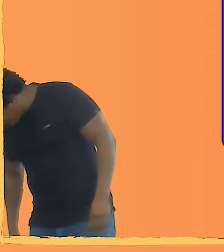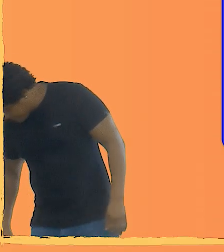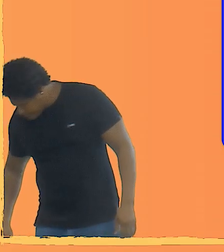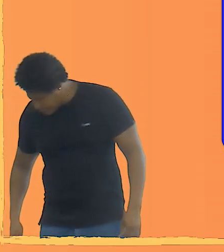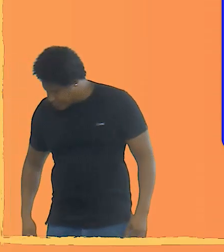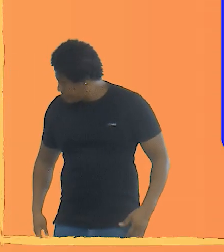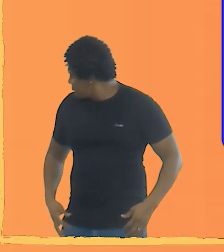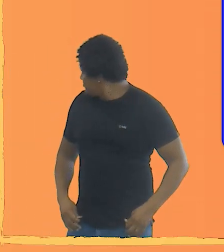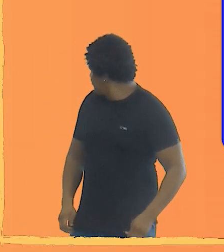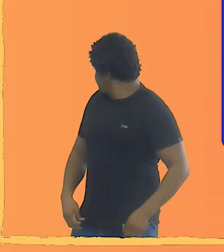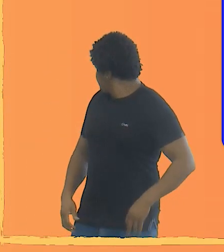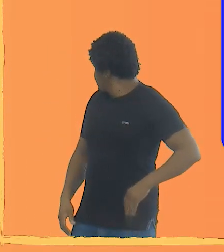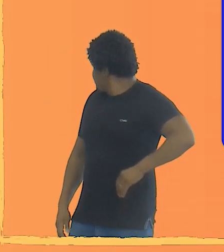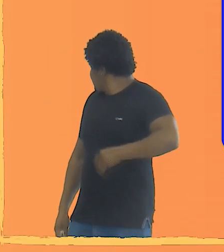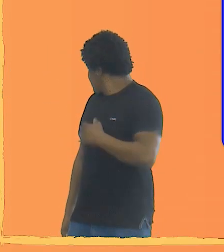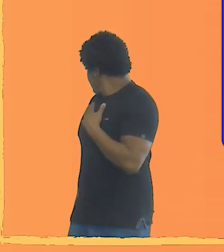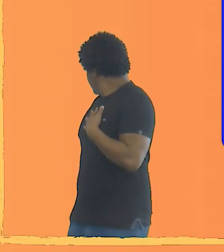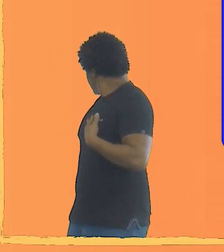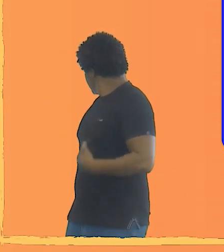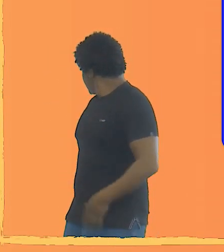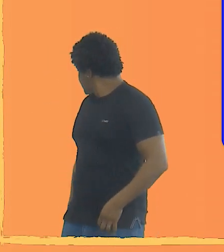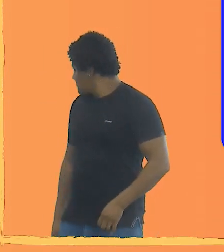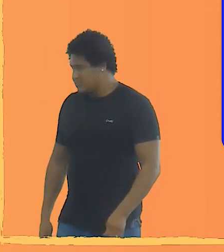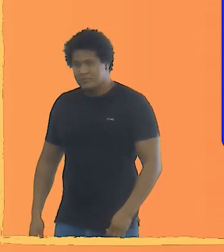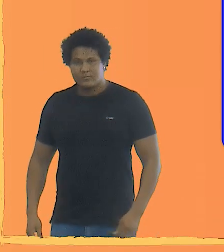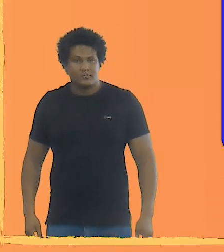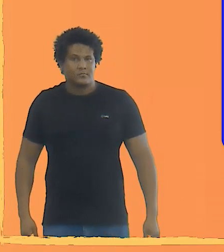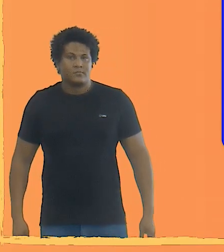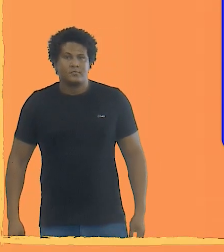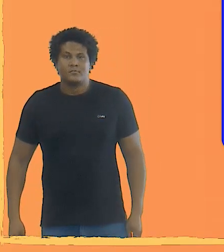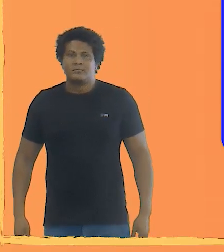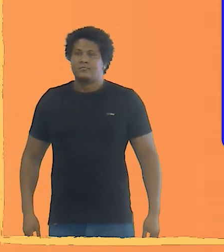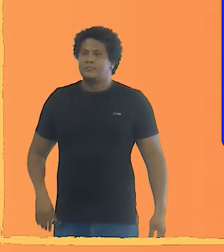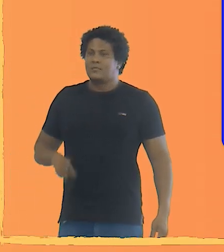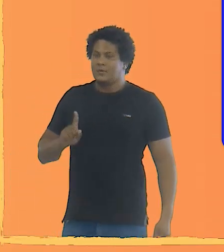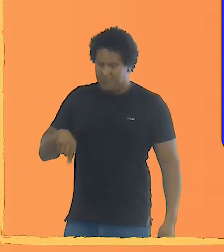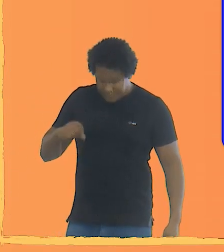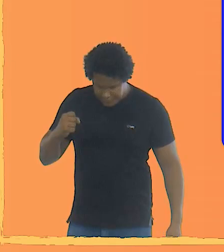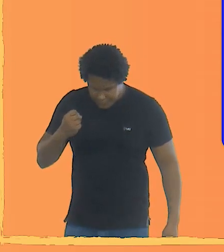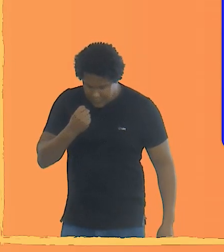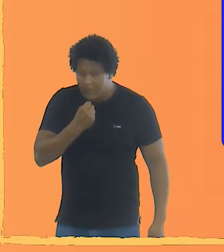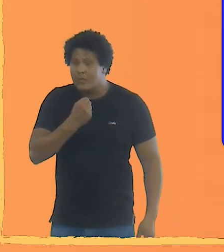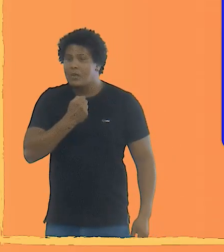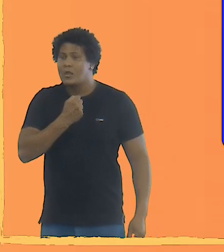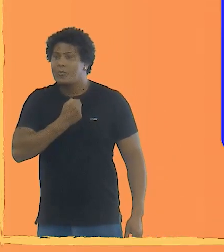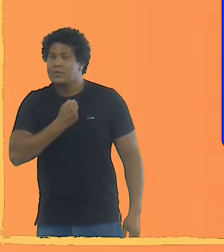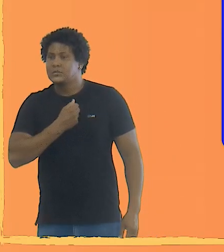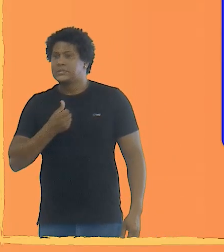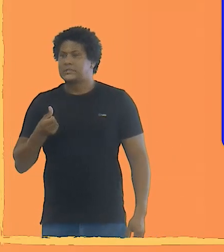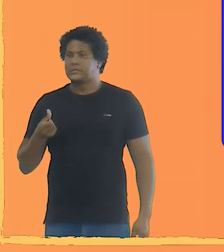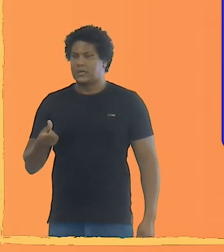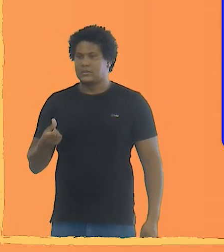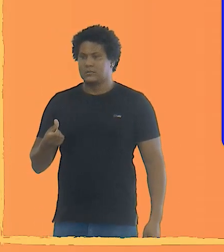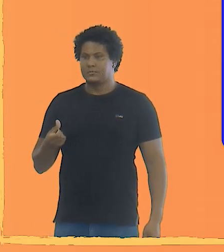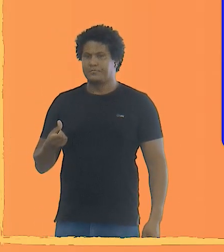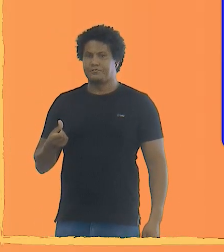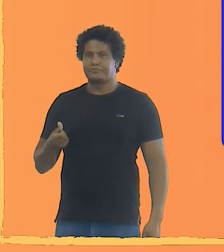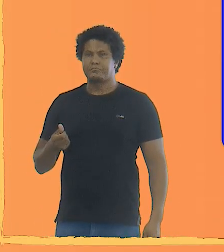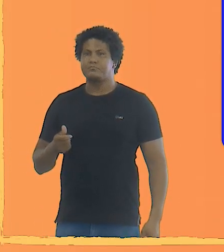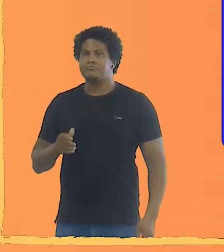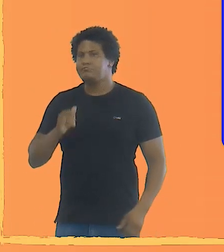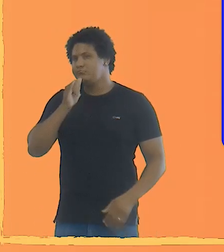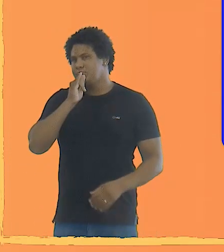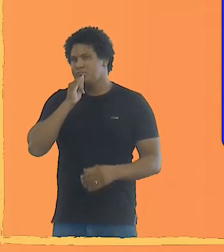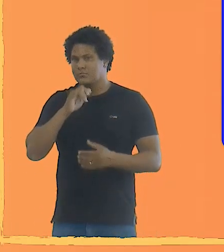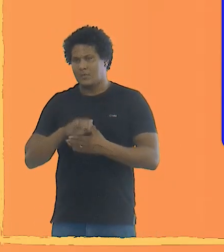20. Vamos aqui para a questão de número 6, pessoal. Questão de número 6, o enunciado diz assim: